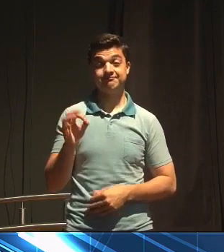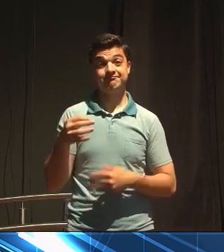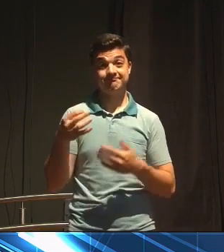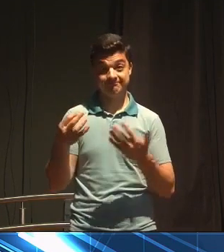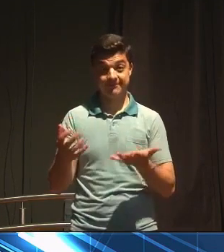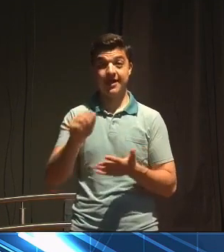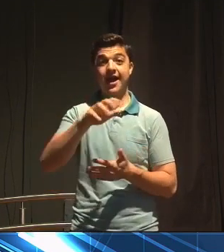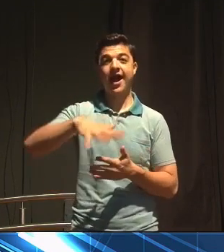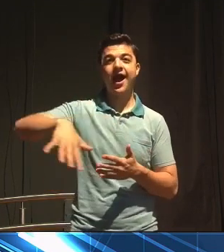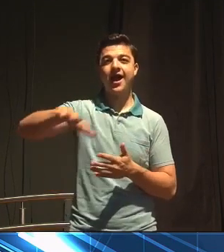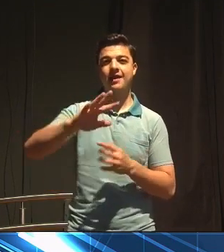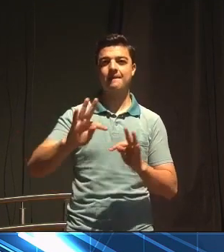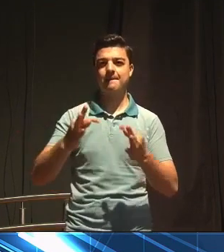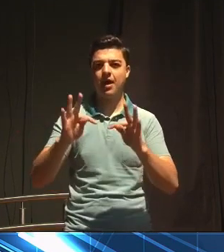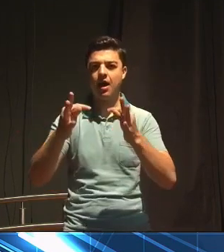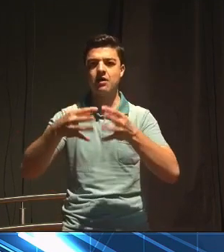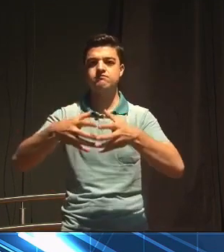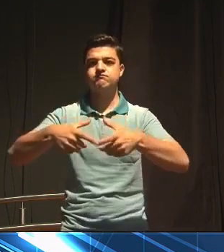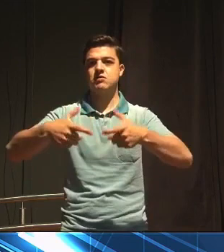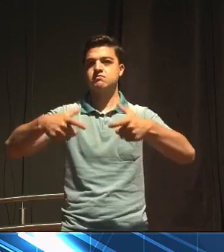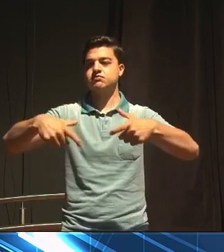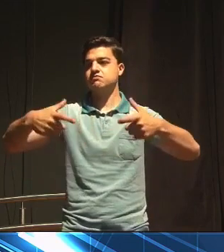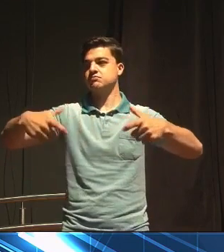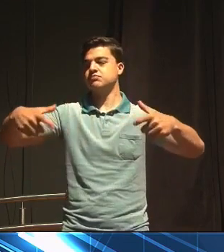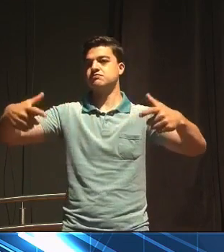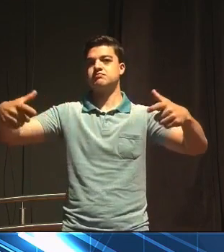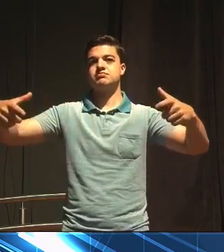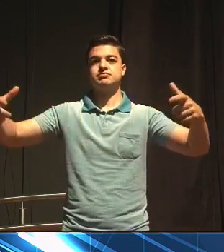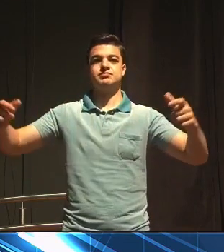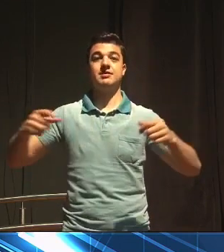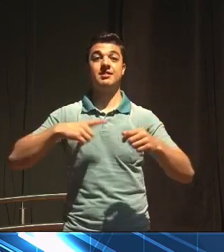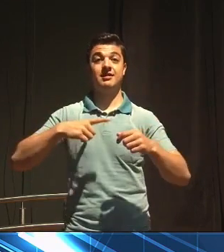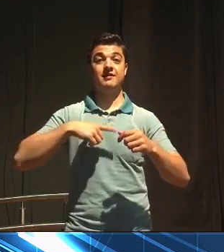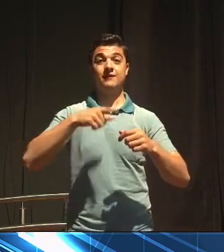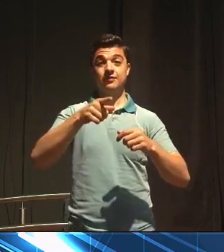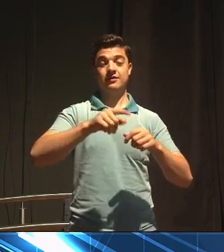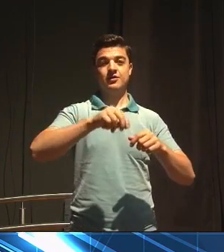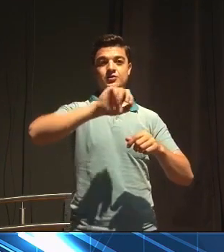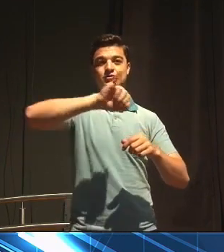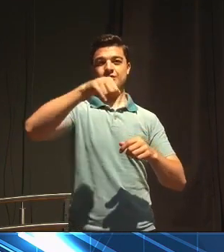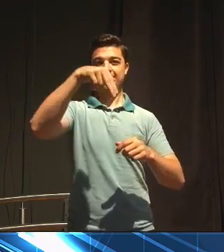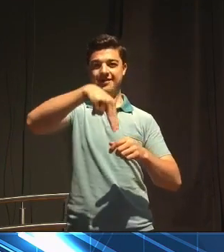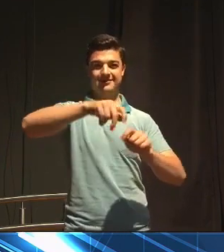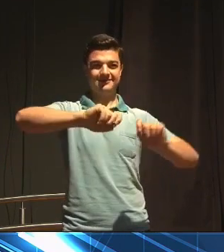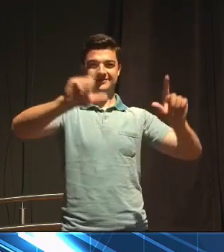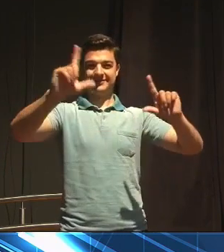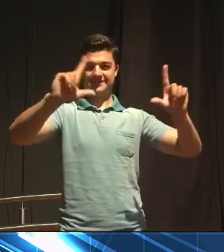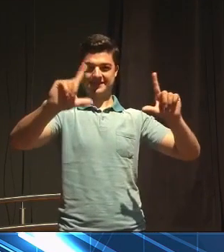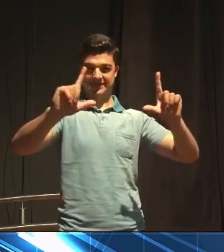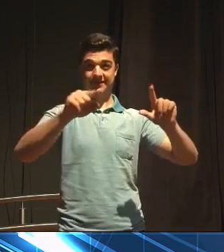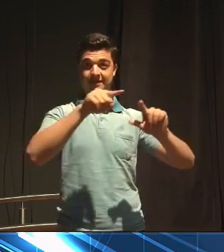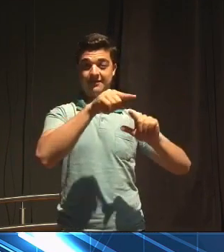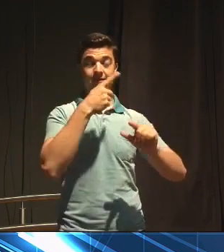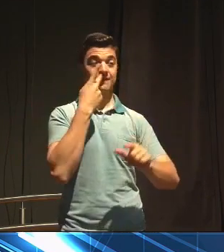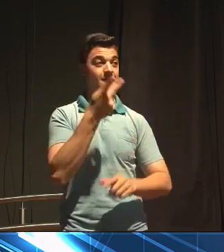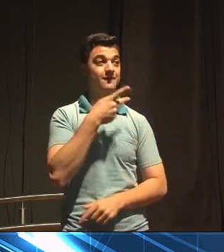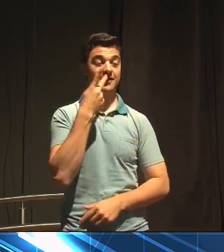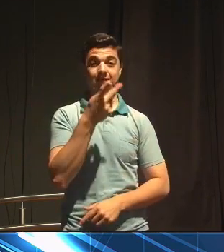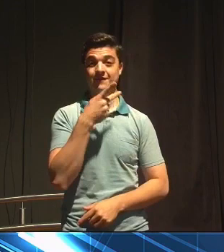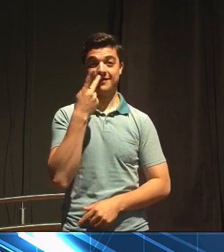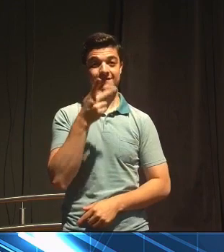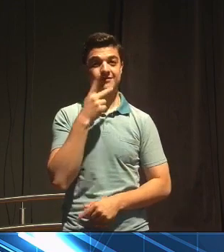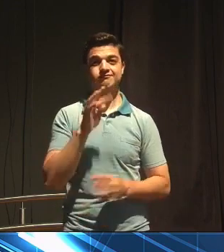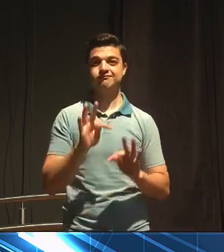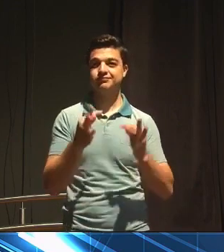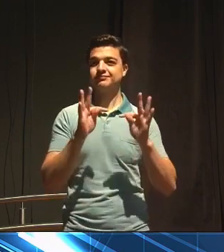forma geral. E aí você liga no Jornal Nacional, em todos os principais jornais do país, e só se fala nisso. E aí o